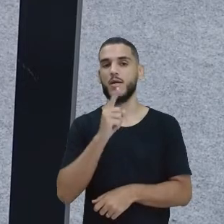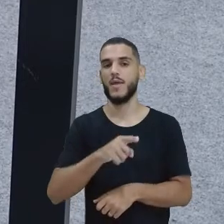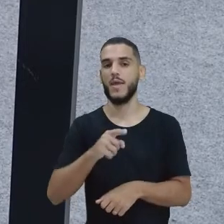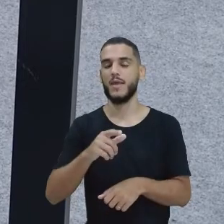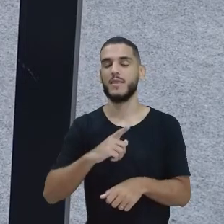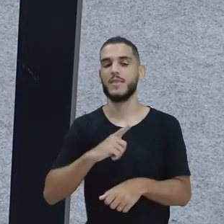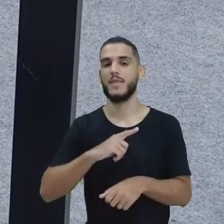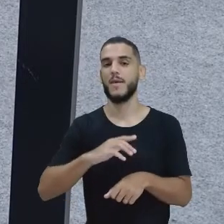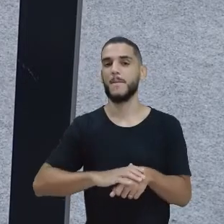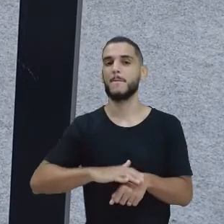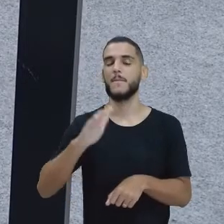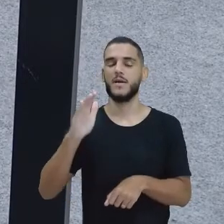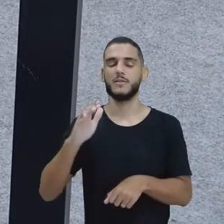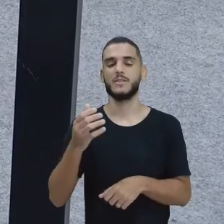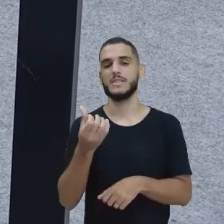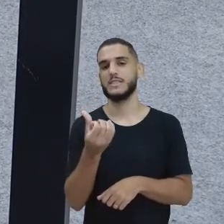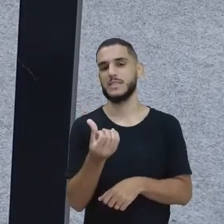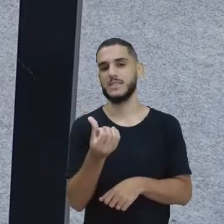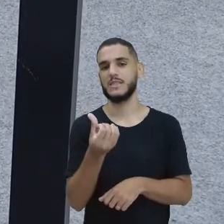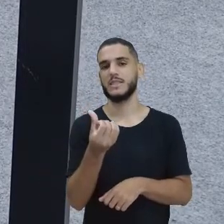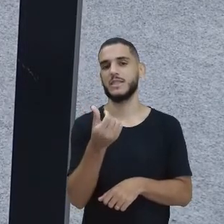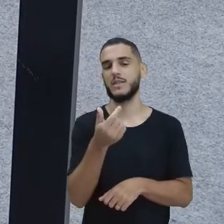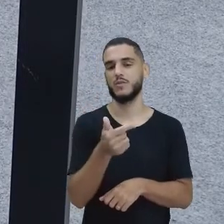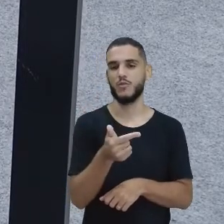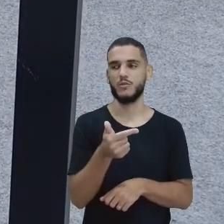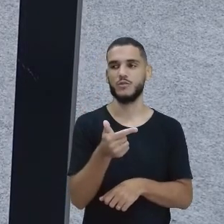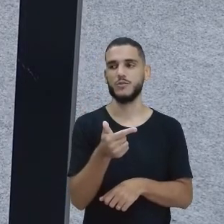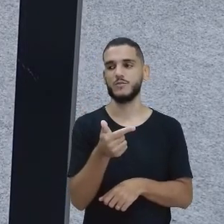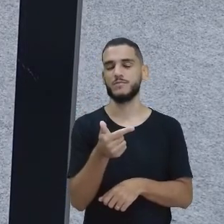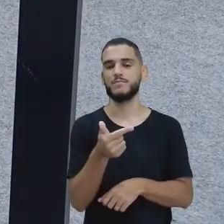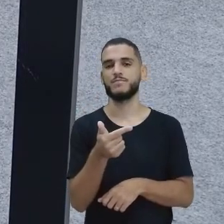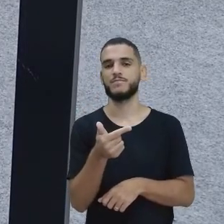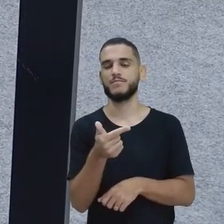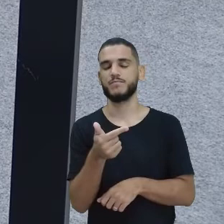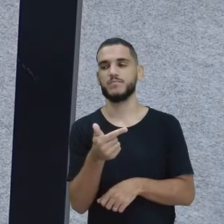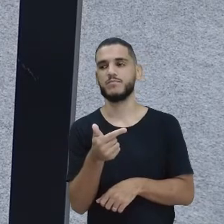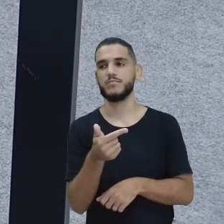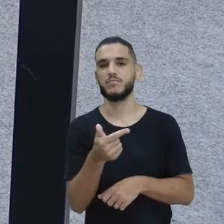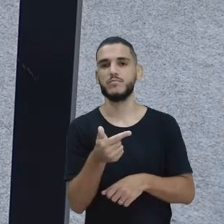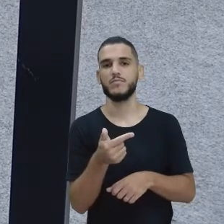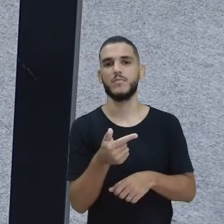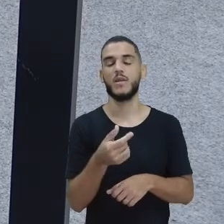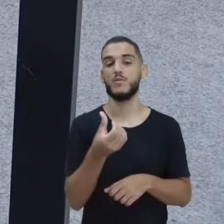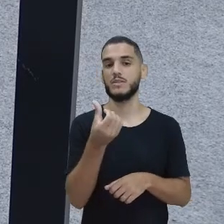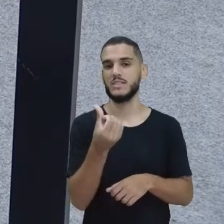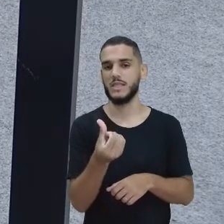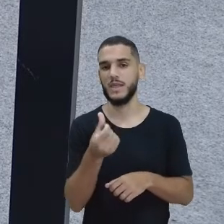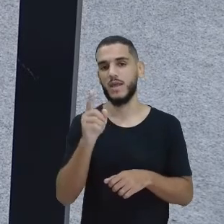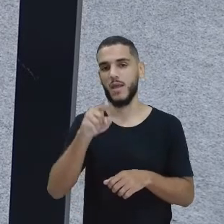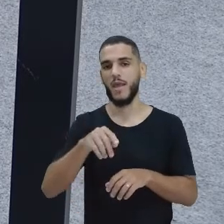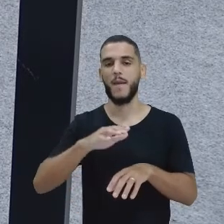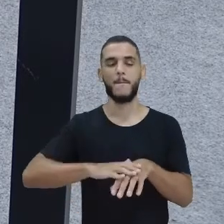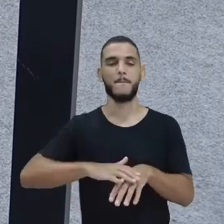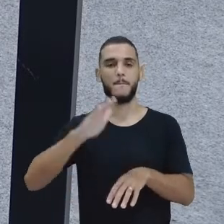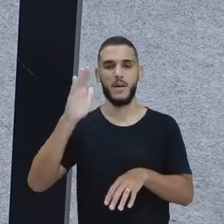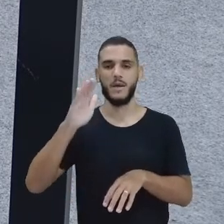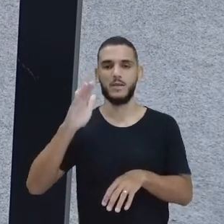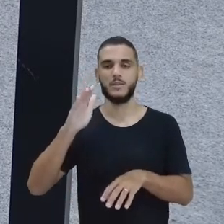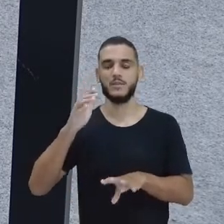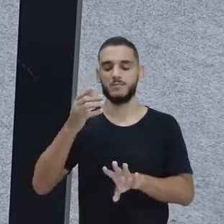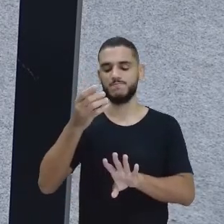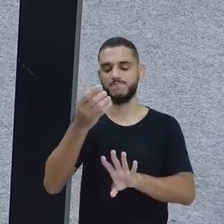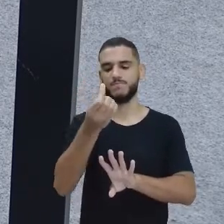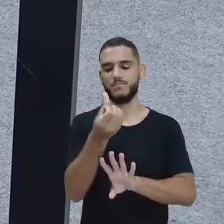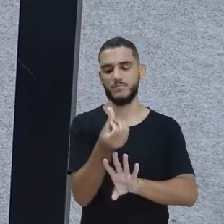dezena. 62, o 6, né, que está na dezena, é maior, que representa o 60,